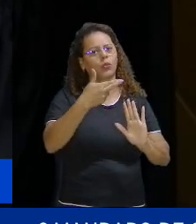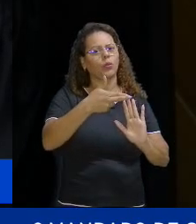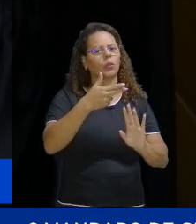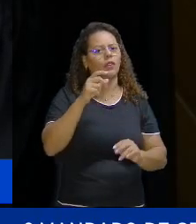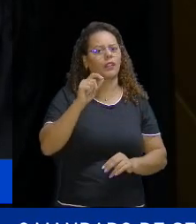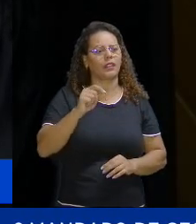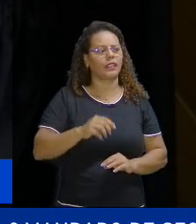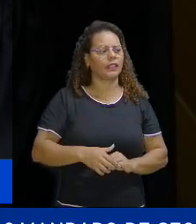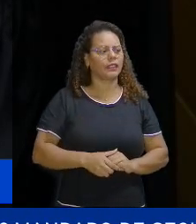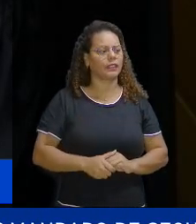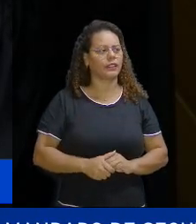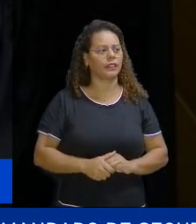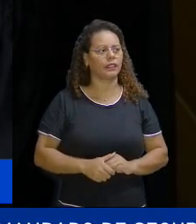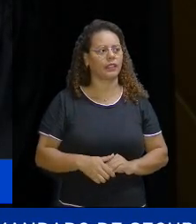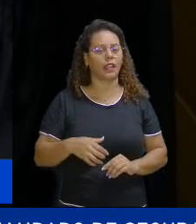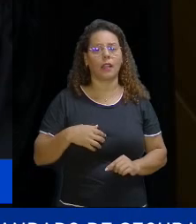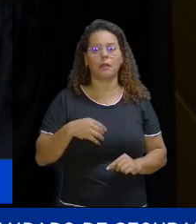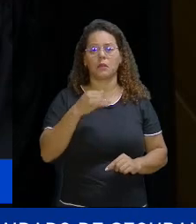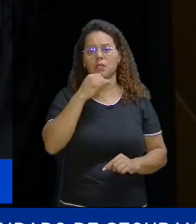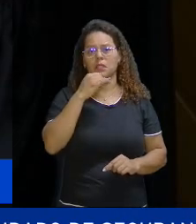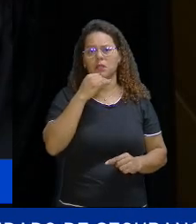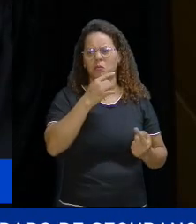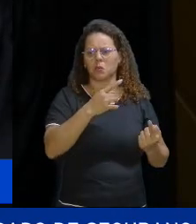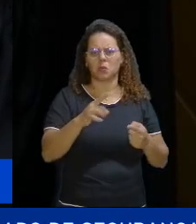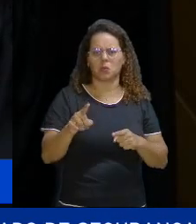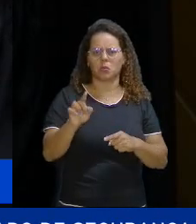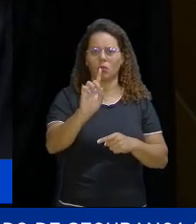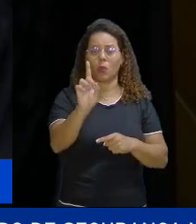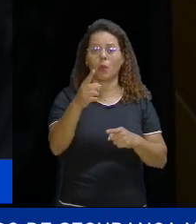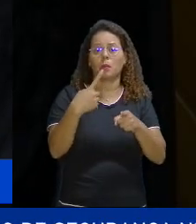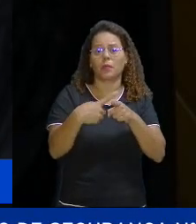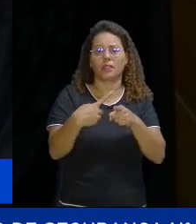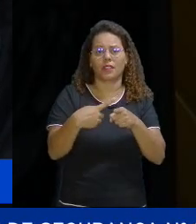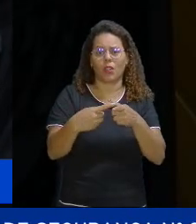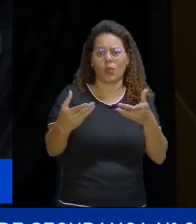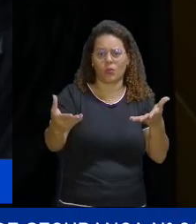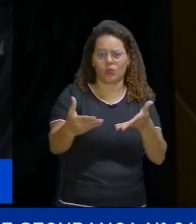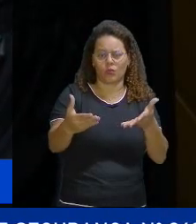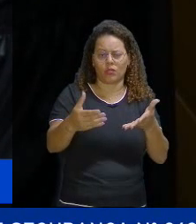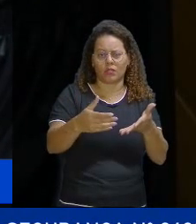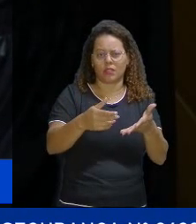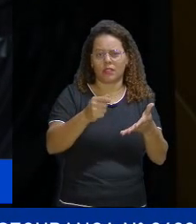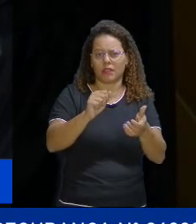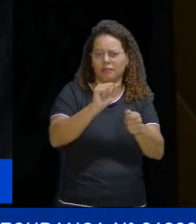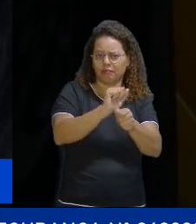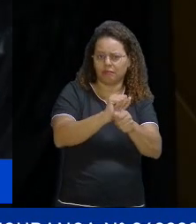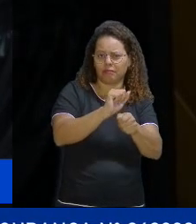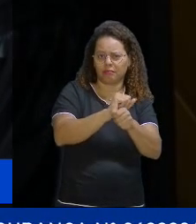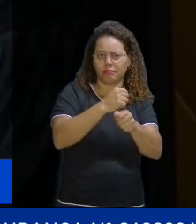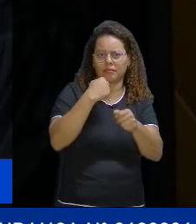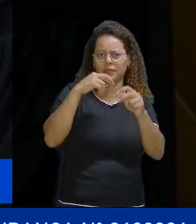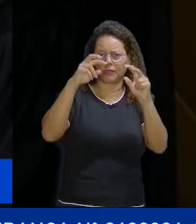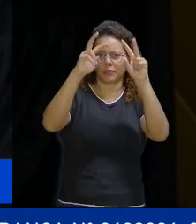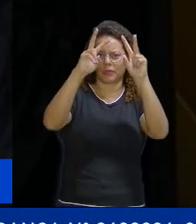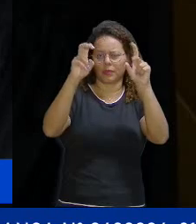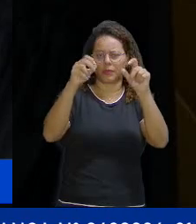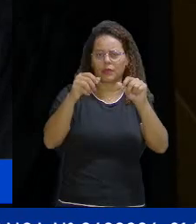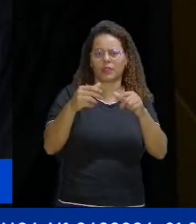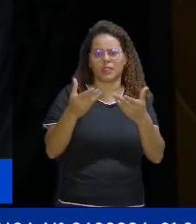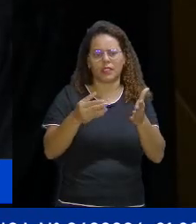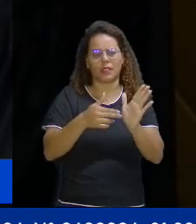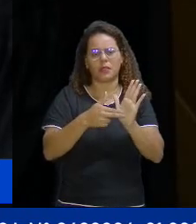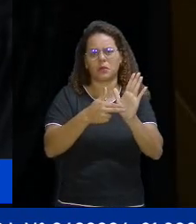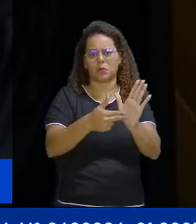que não é atacável porque ainda vai ser questionado, a matéria não vai estar preclusa.